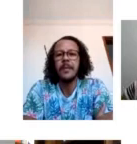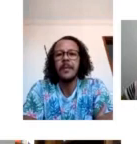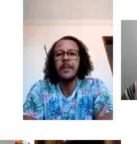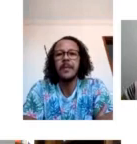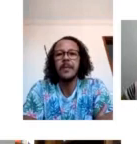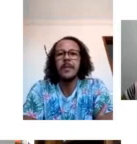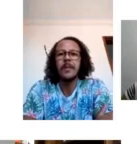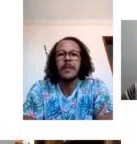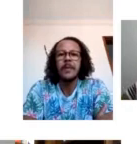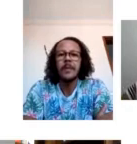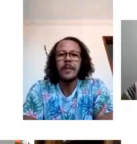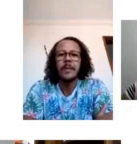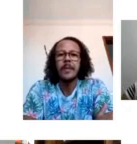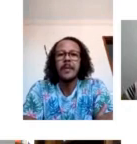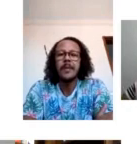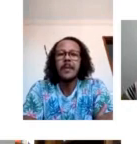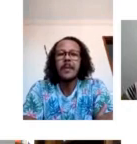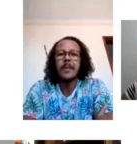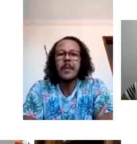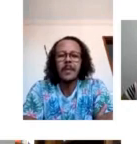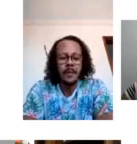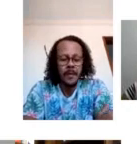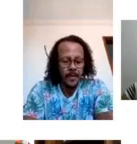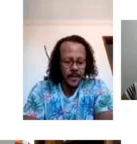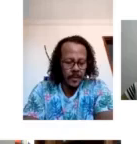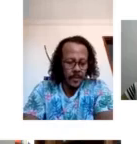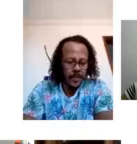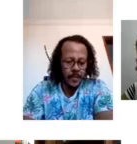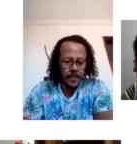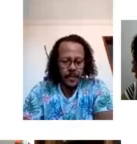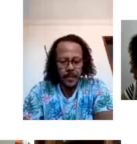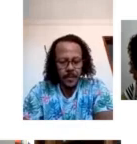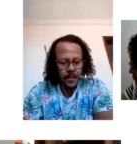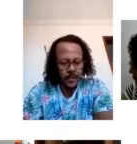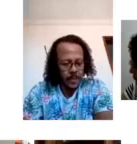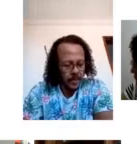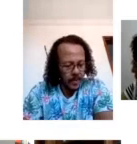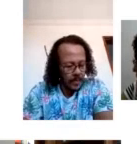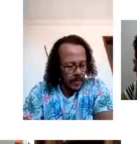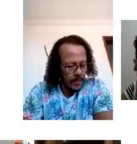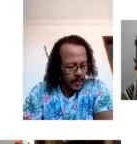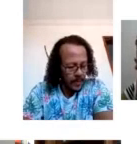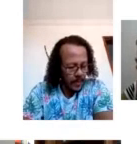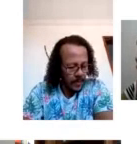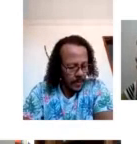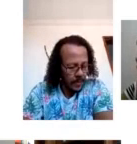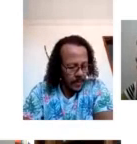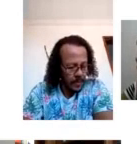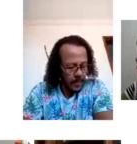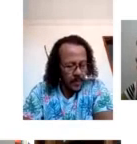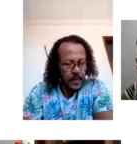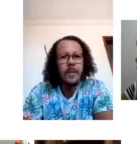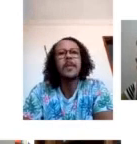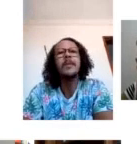seguida, tivemos o período de retomada das aulas remotas no ensino médio, na rede estadual de ensino, e